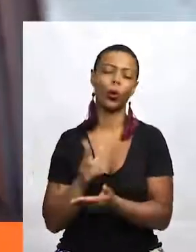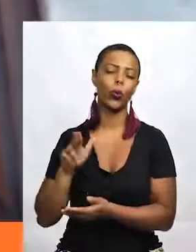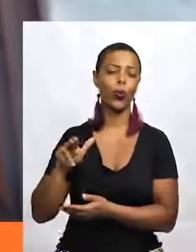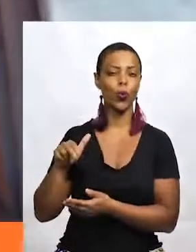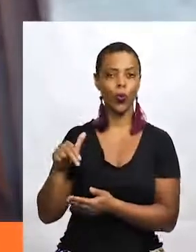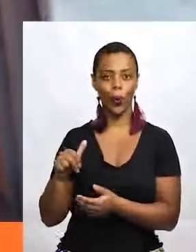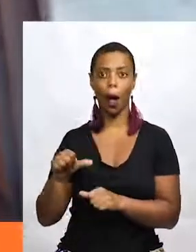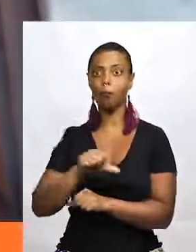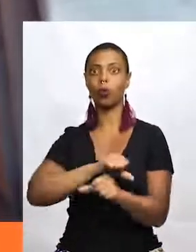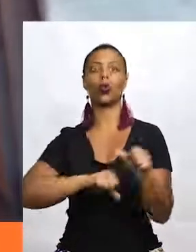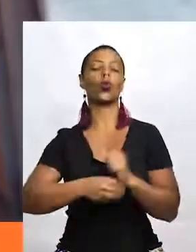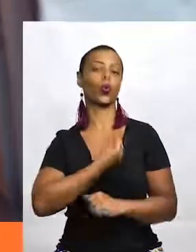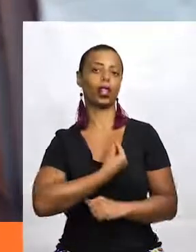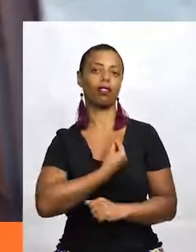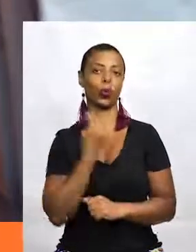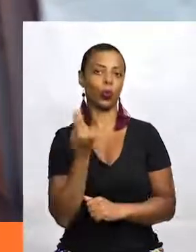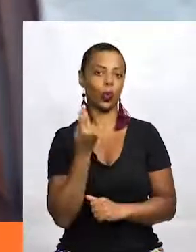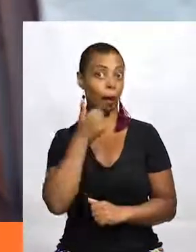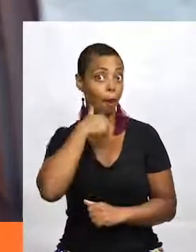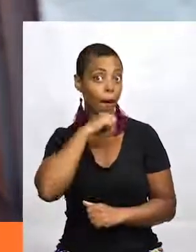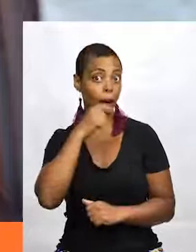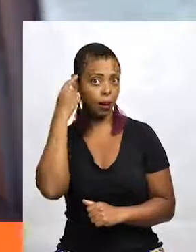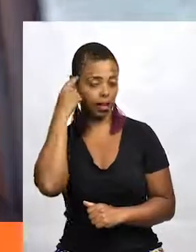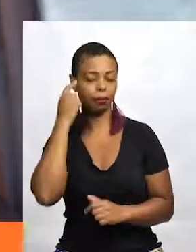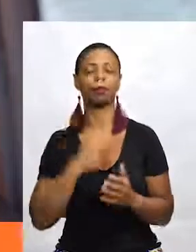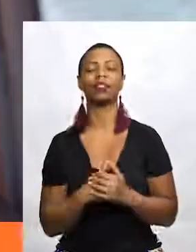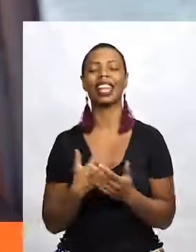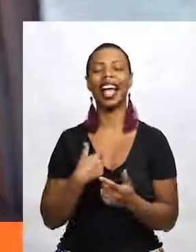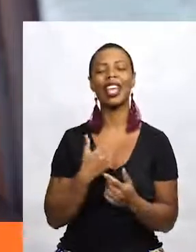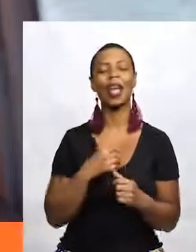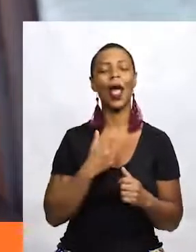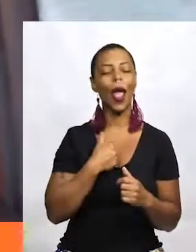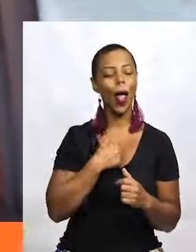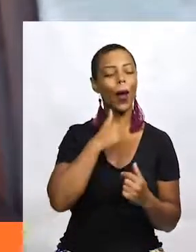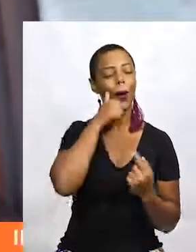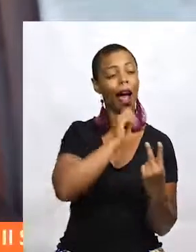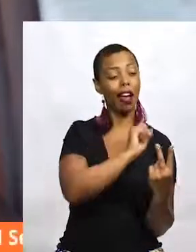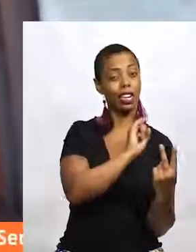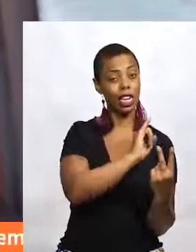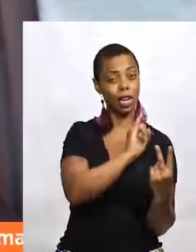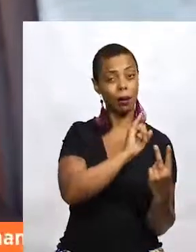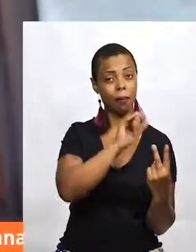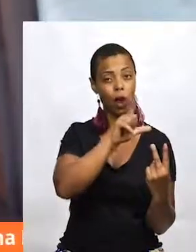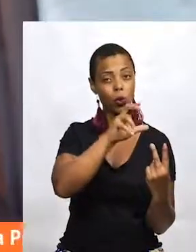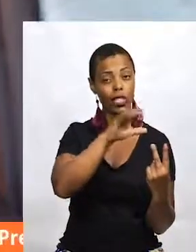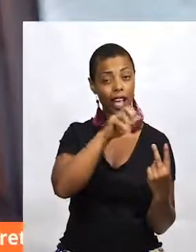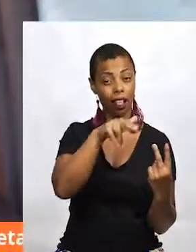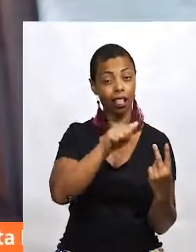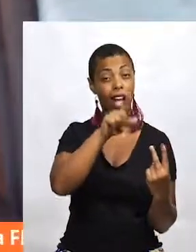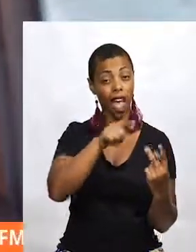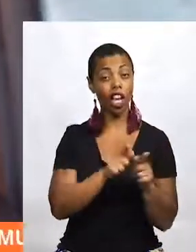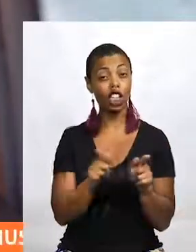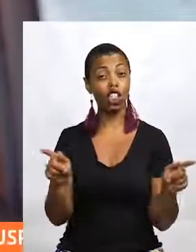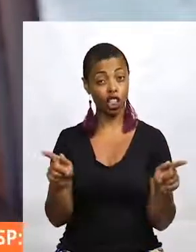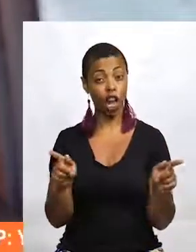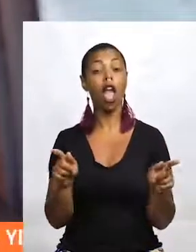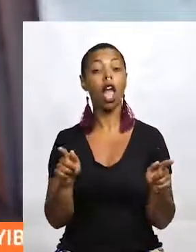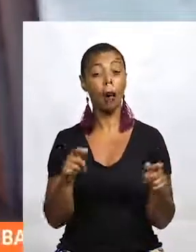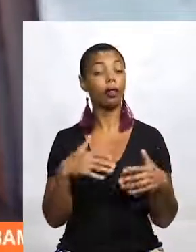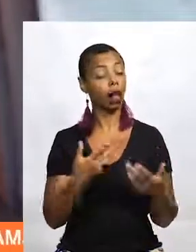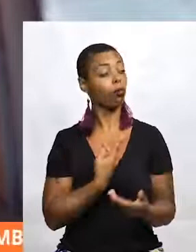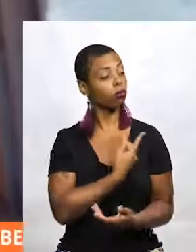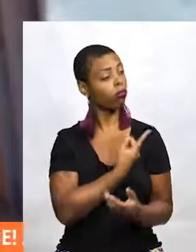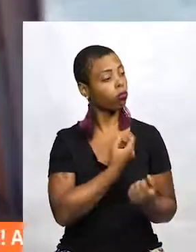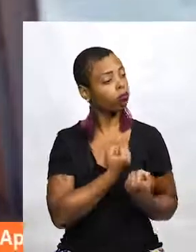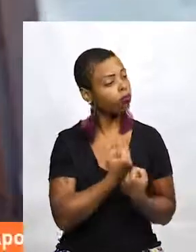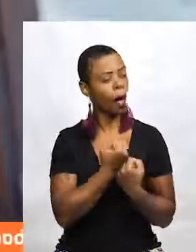nossa realidade. E a gente brinca, Luciana e eu, que somos gêmeas, né, que a gente se amparou muito nessa jornada. Uma incentivava a outra. Uma